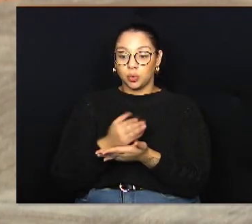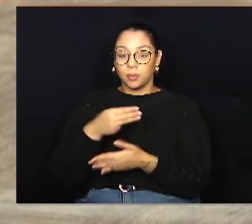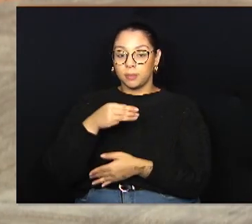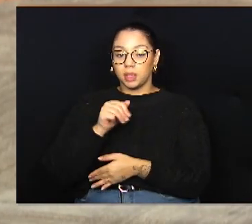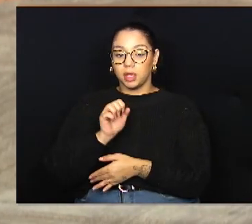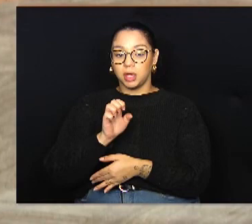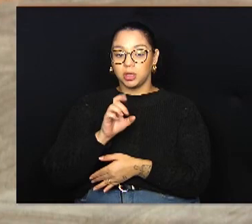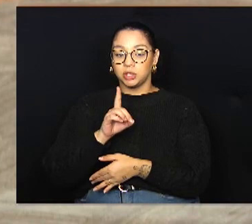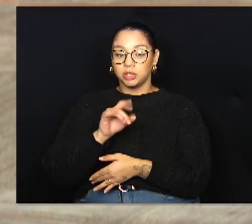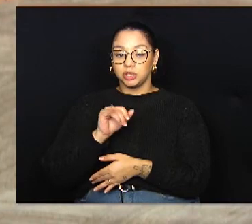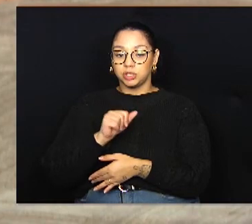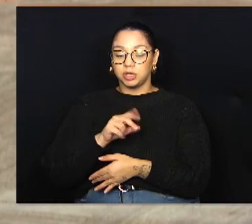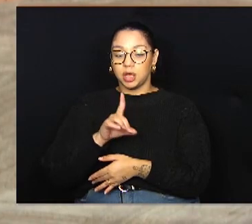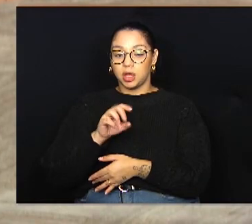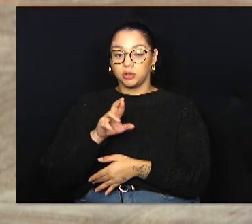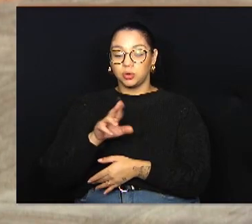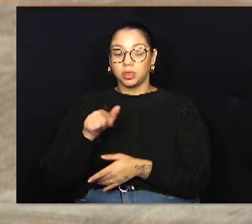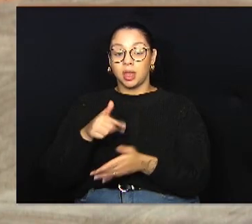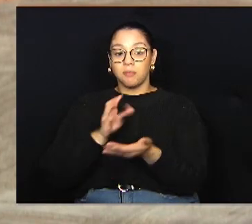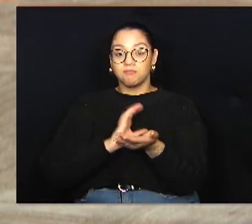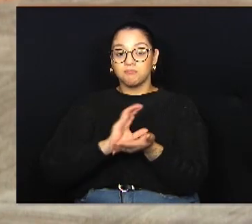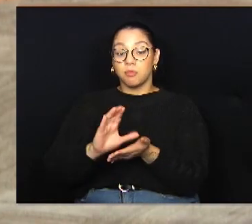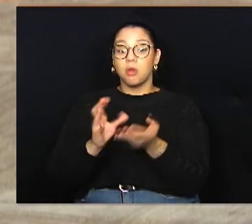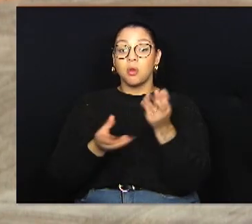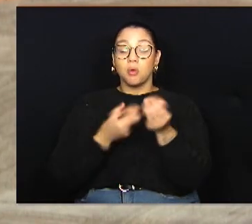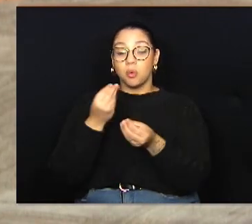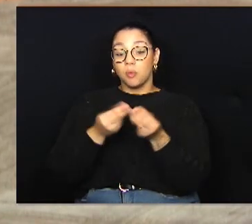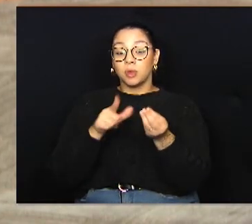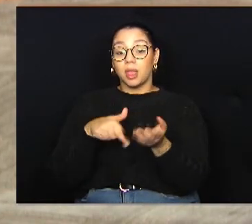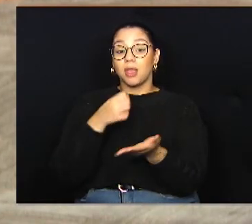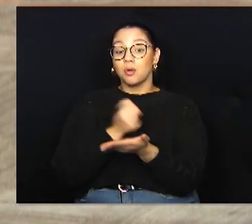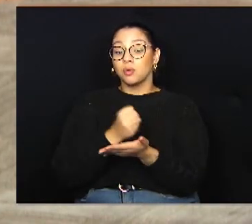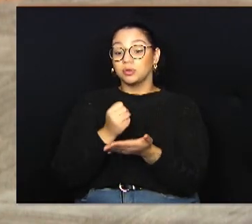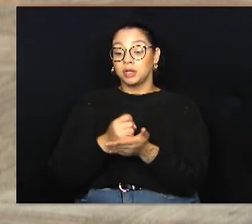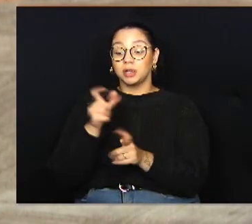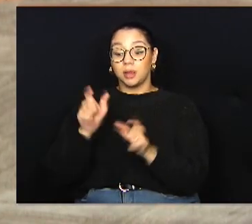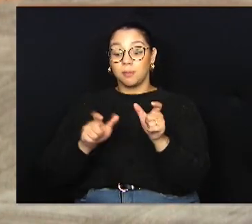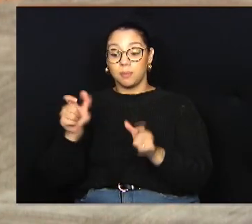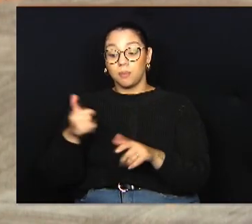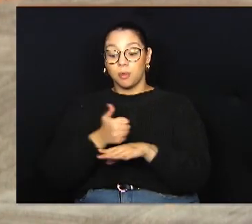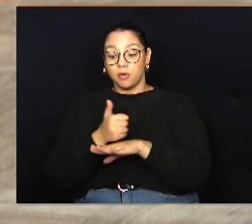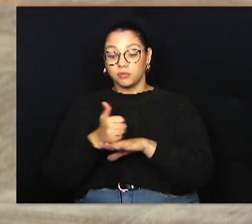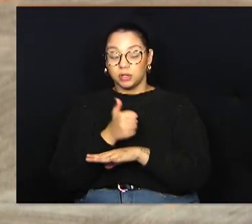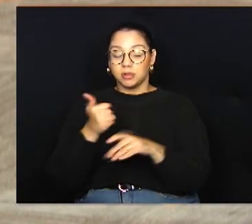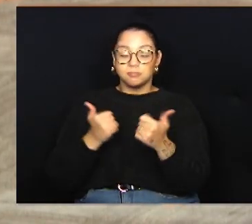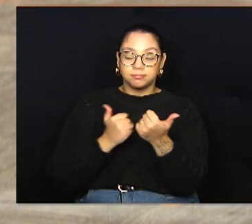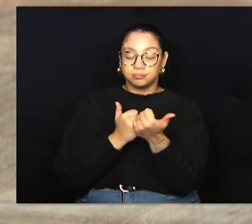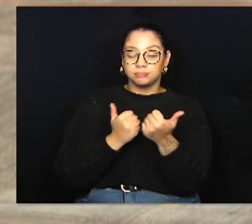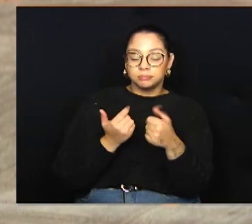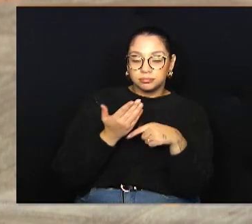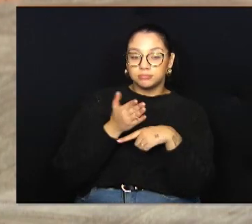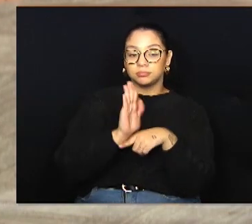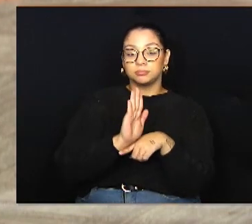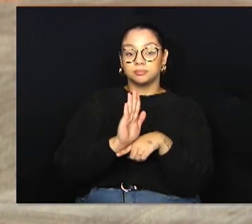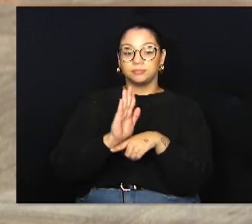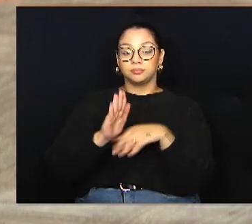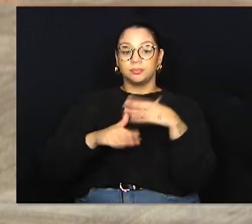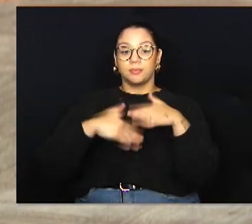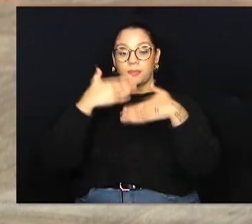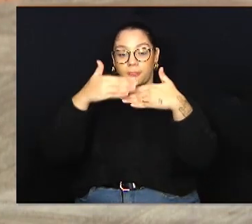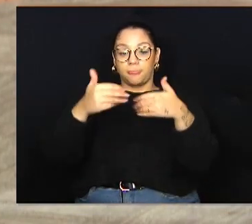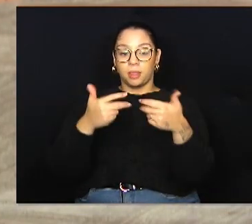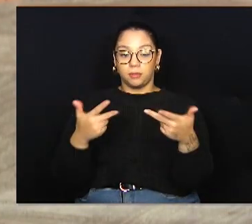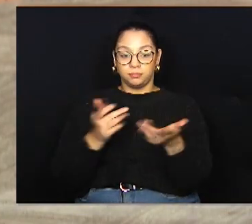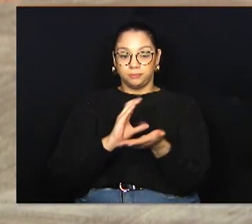que parte desse recurso seja utilizado para contratar esses mediadores, para poder ajudar na captação